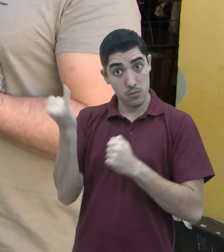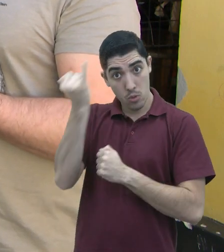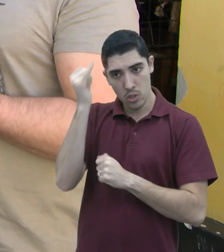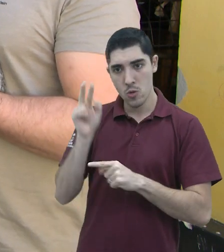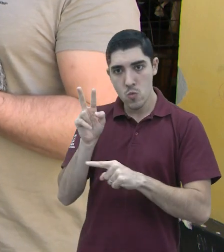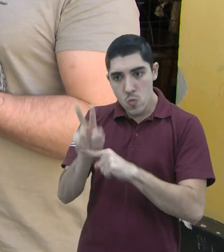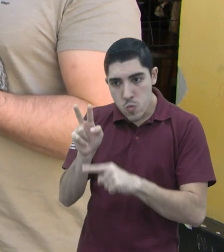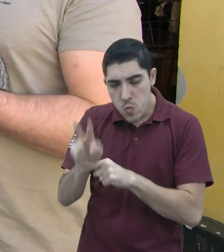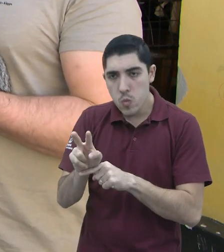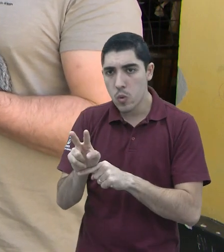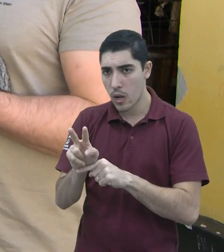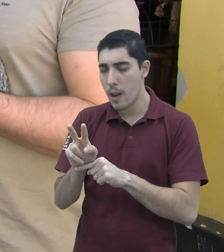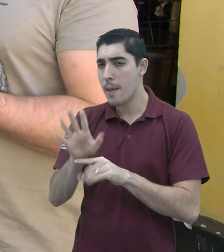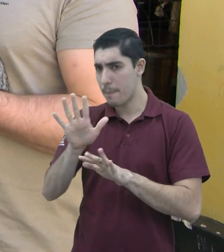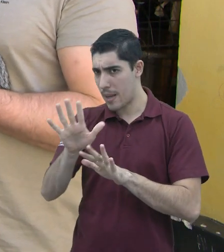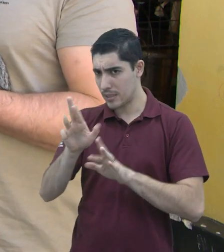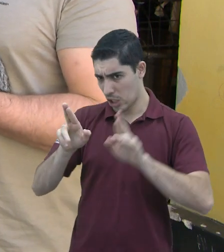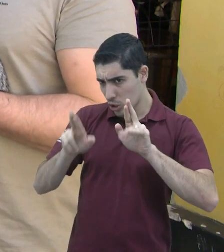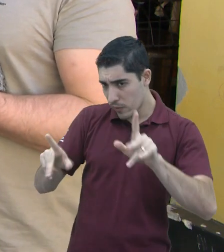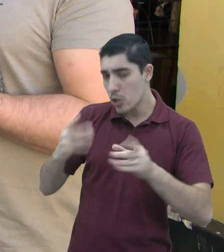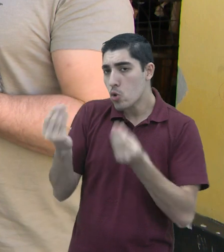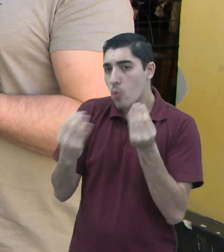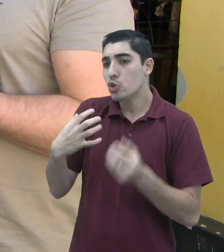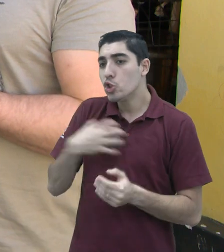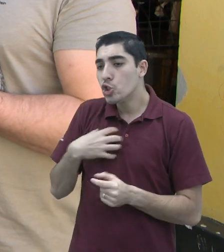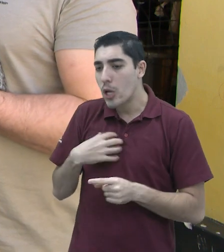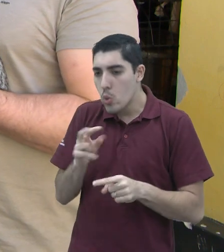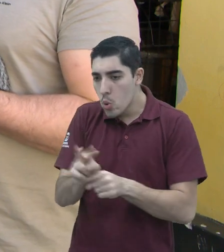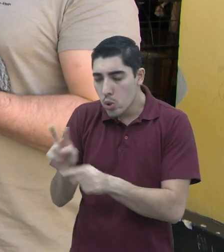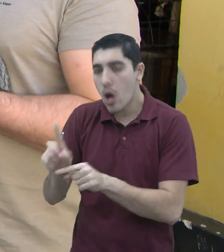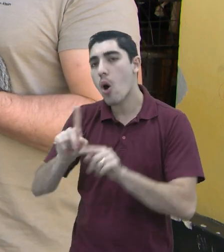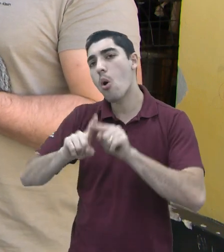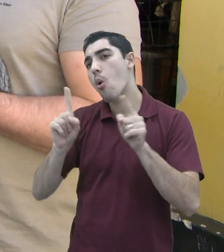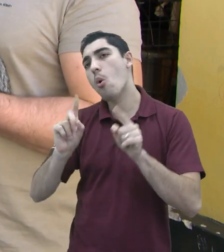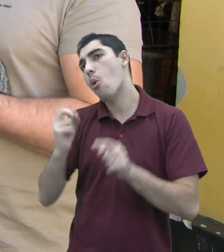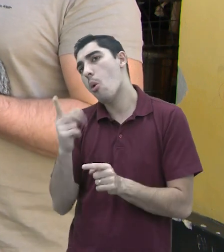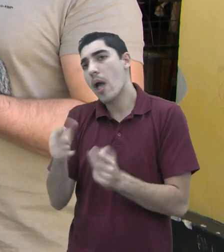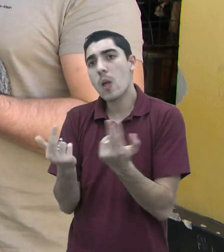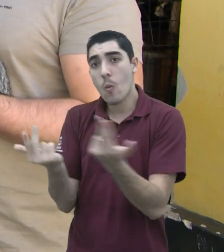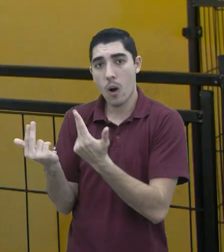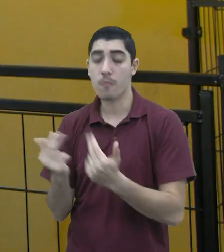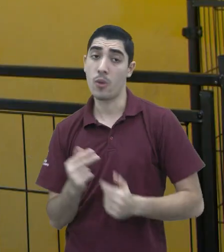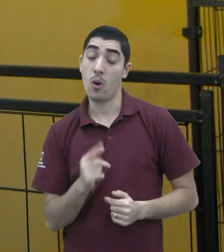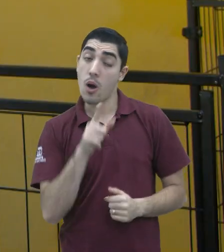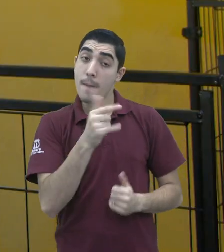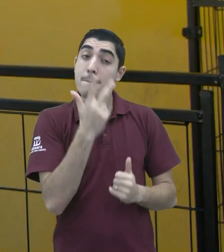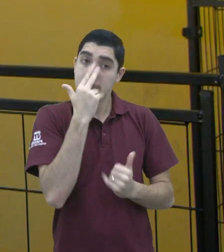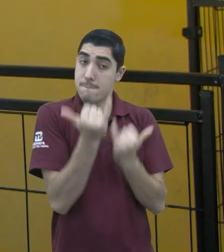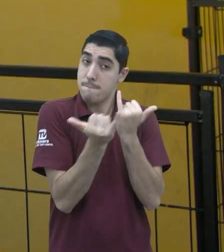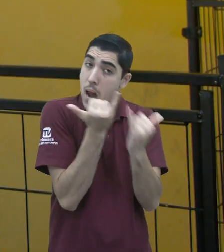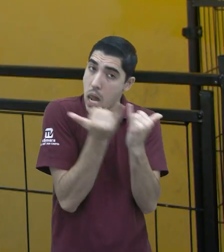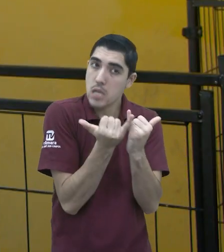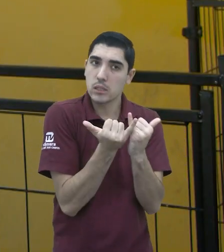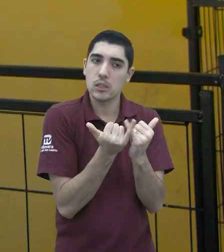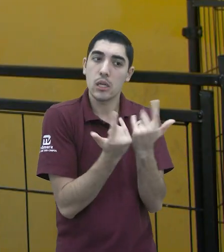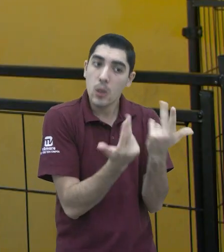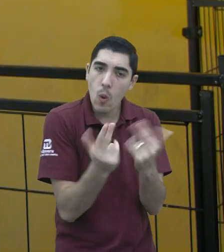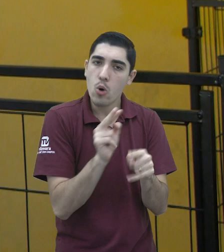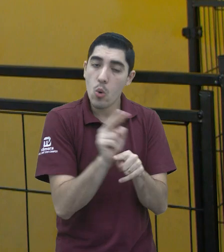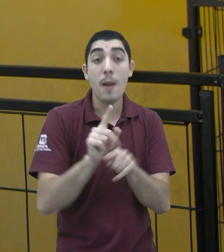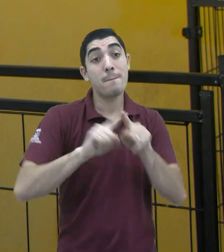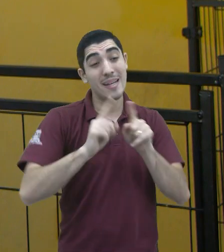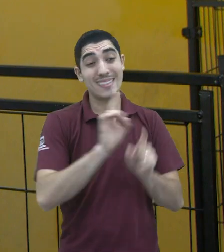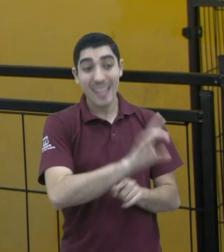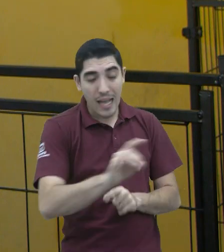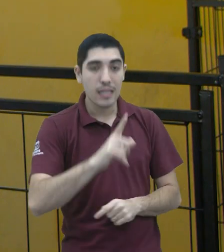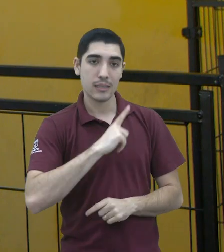cuidados também são diferentes ou são mais ou menos parecidos na hora de cuidar de um bichinho desse como pet? São parecidos, mas cada